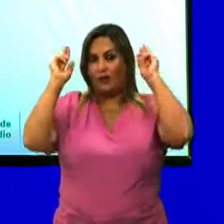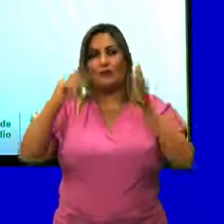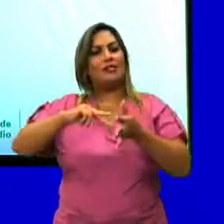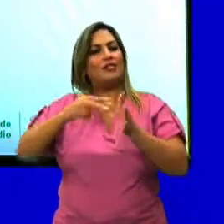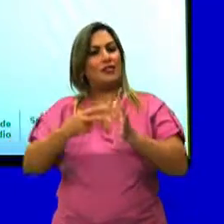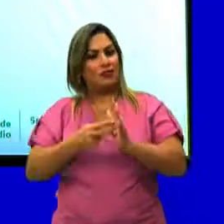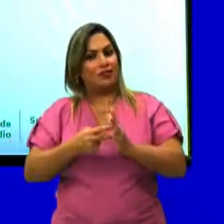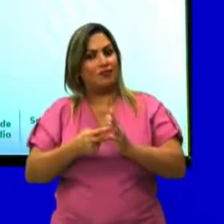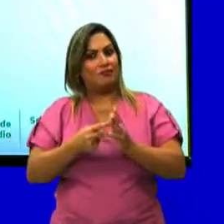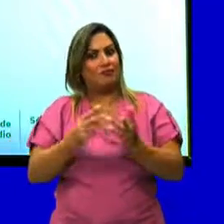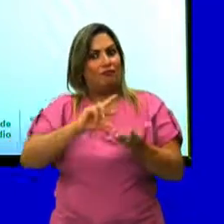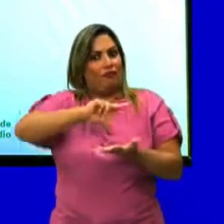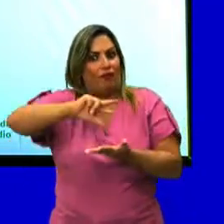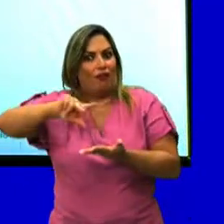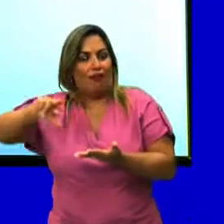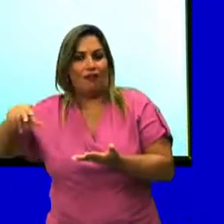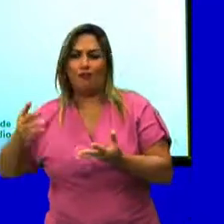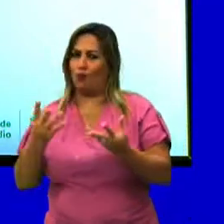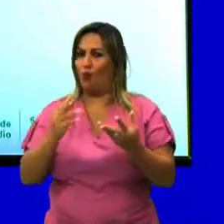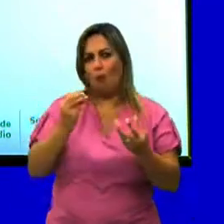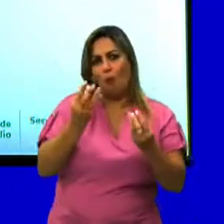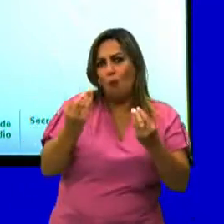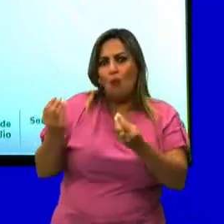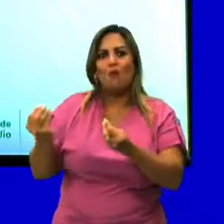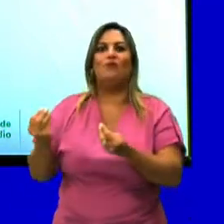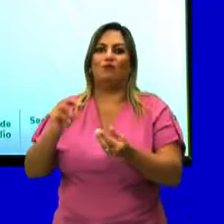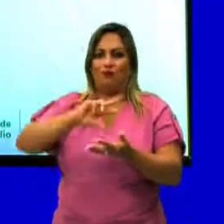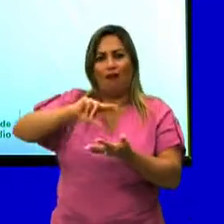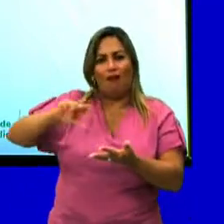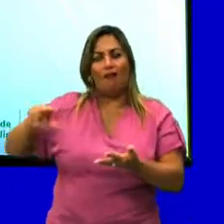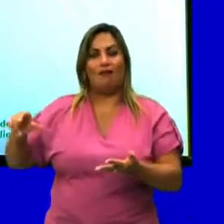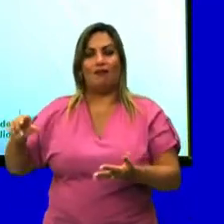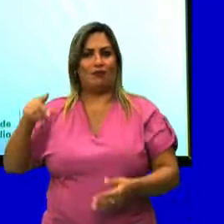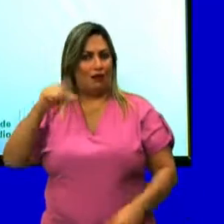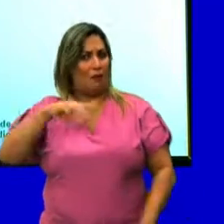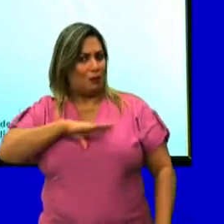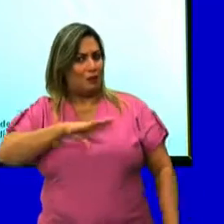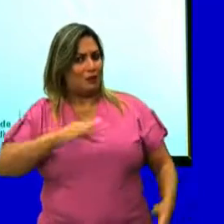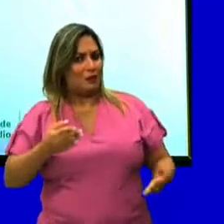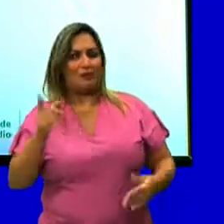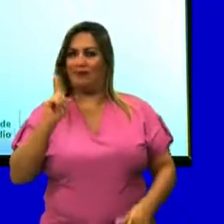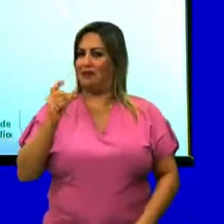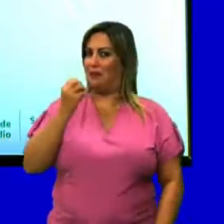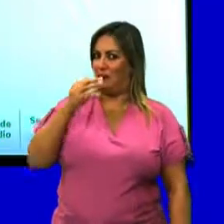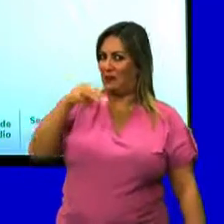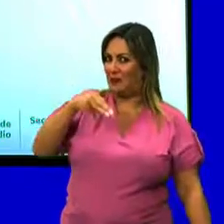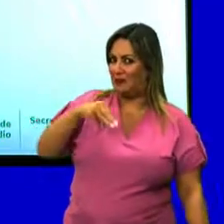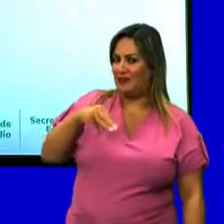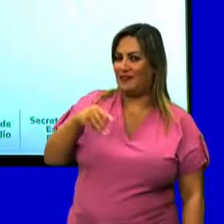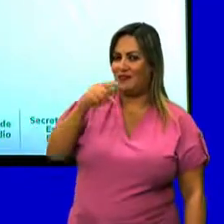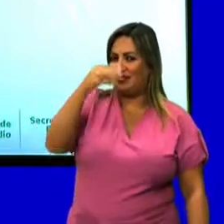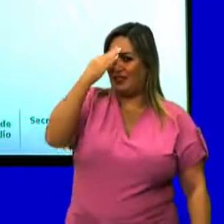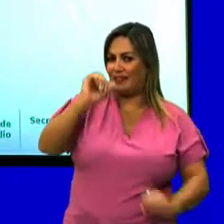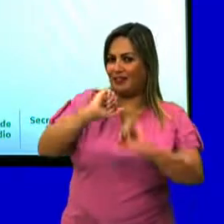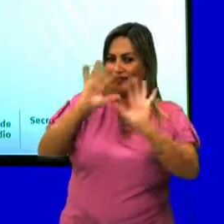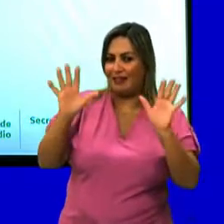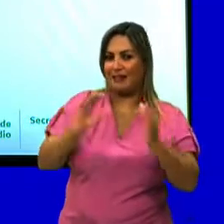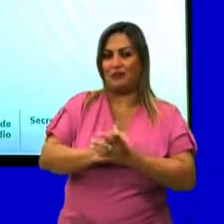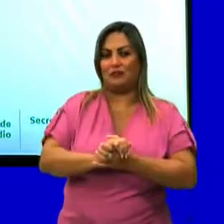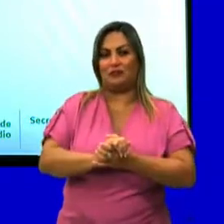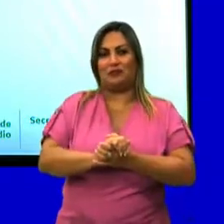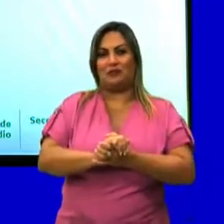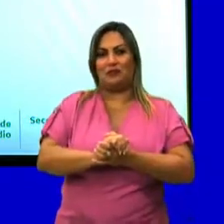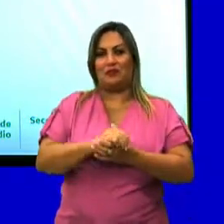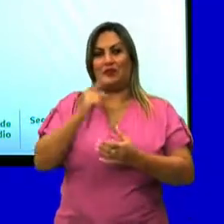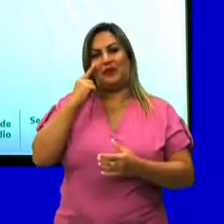e significa muitos muitos Aula de Português não é da boa até má Tica eu tô eu